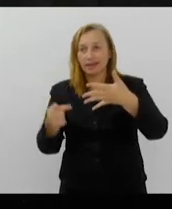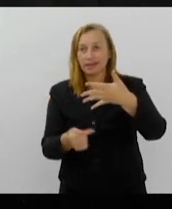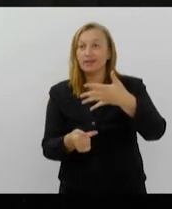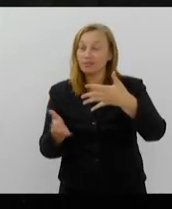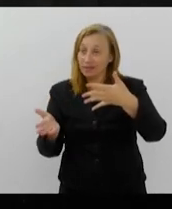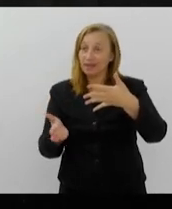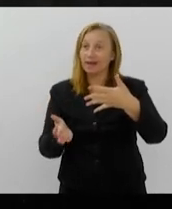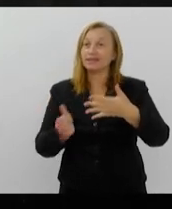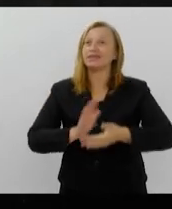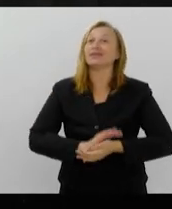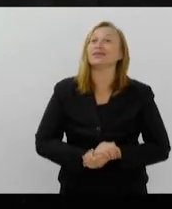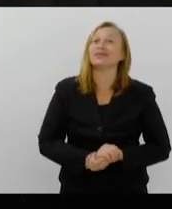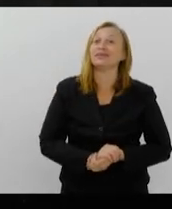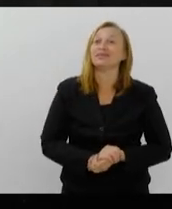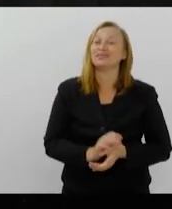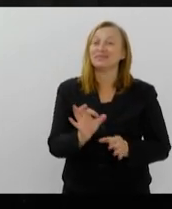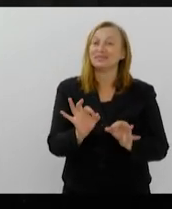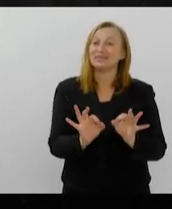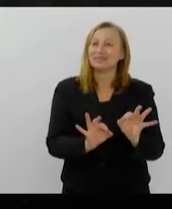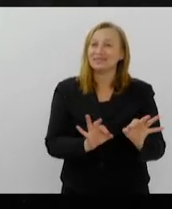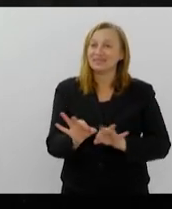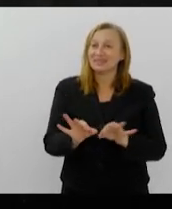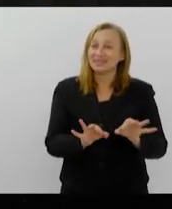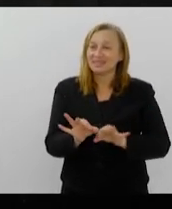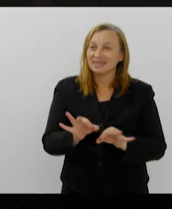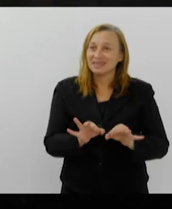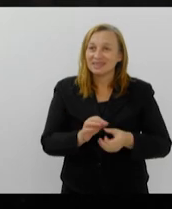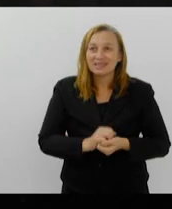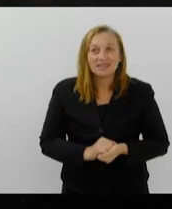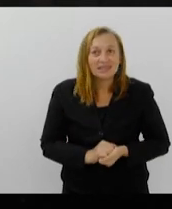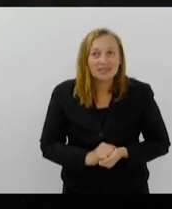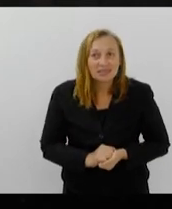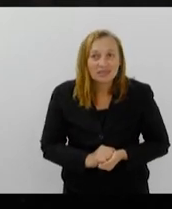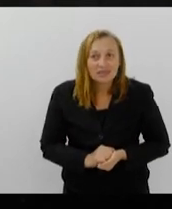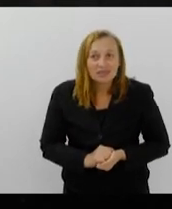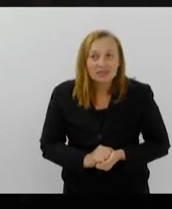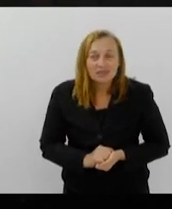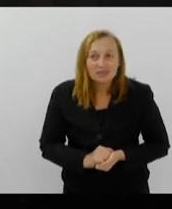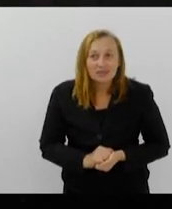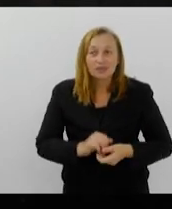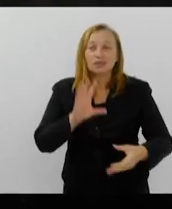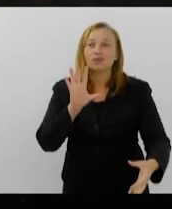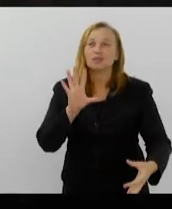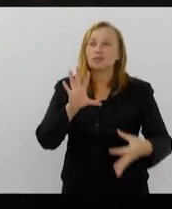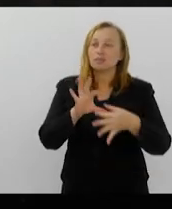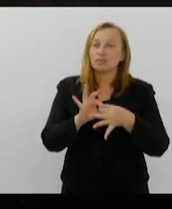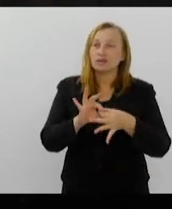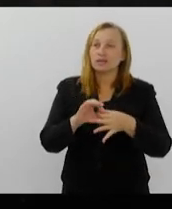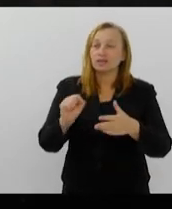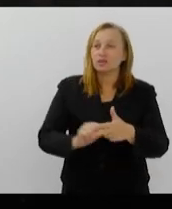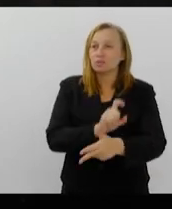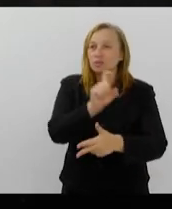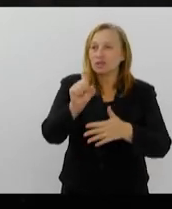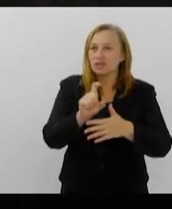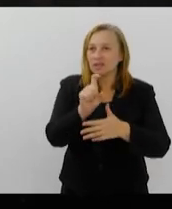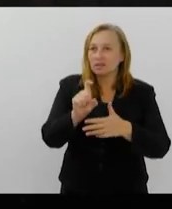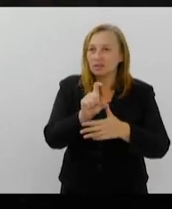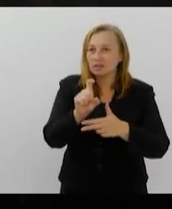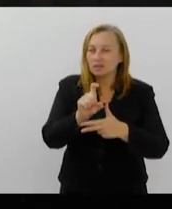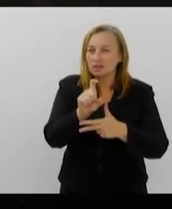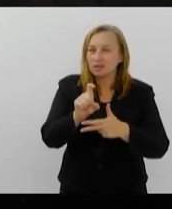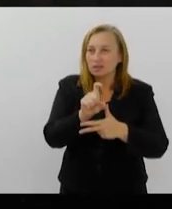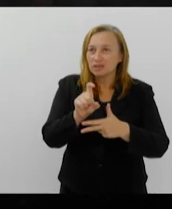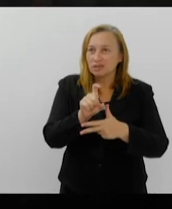A programação resumida, a programação completa do Poder Executivo,